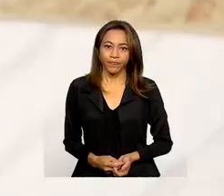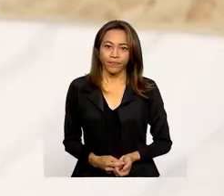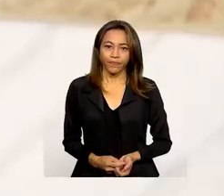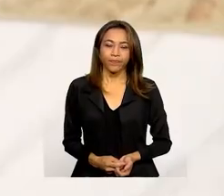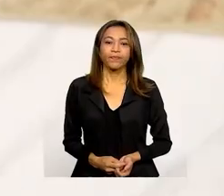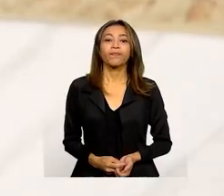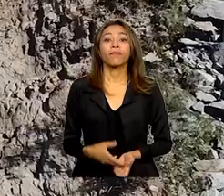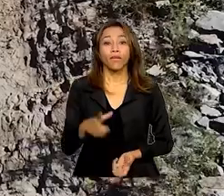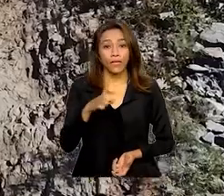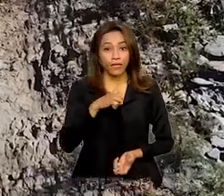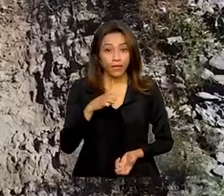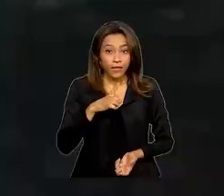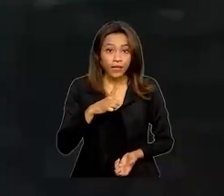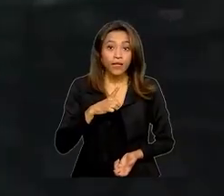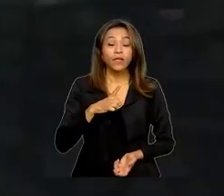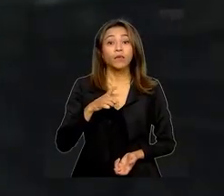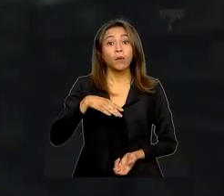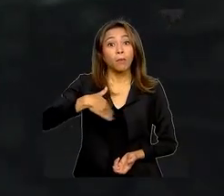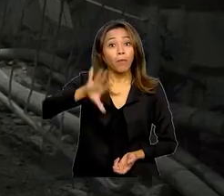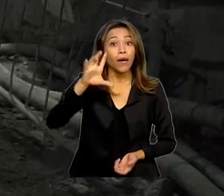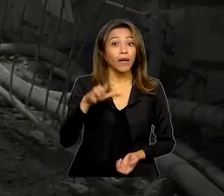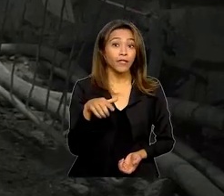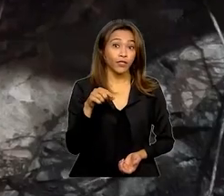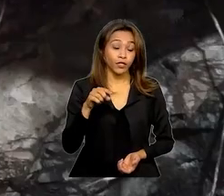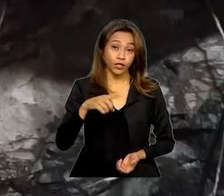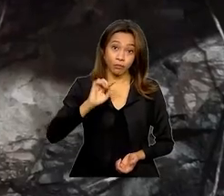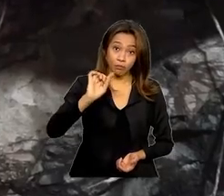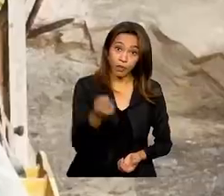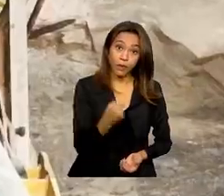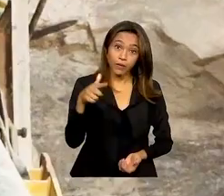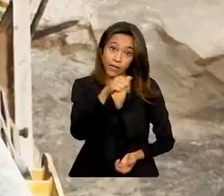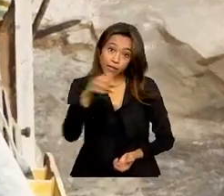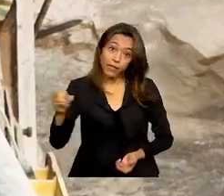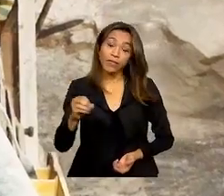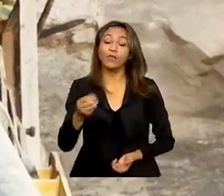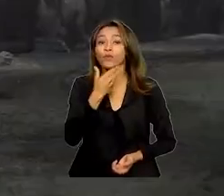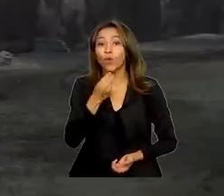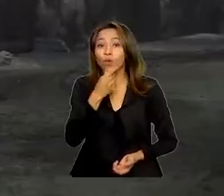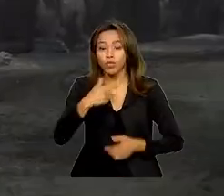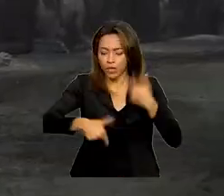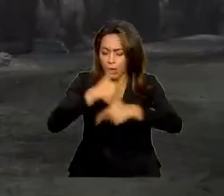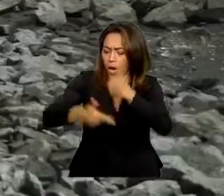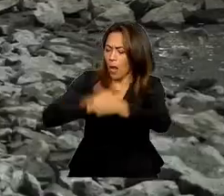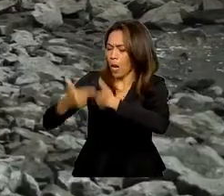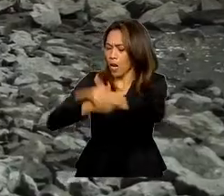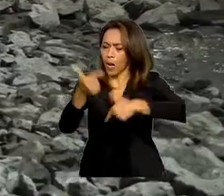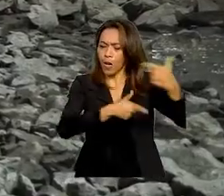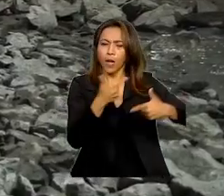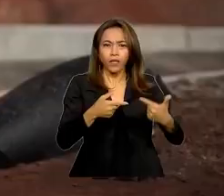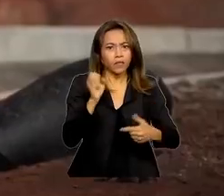Temos mobilização hoje de mais de 1.700 homens que geram empregos diretos em desenvolvimento para a região.